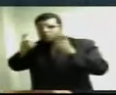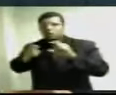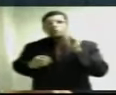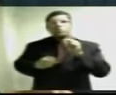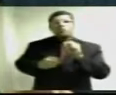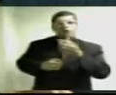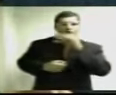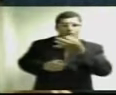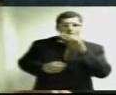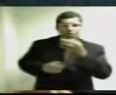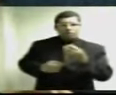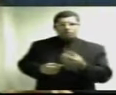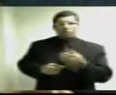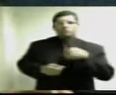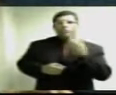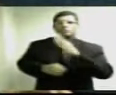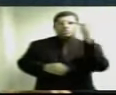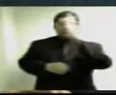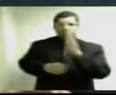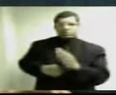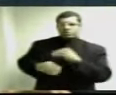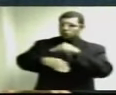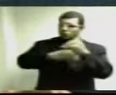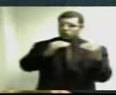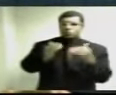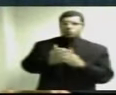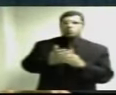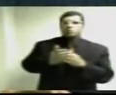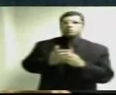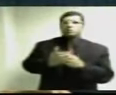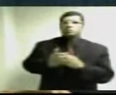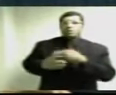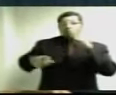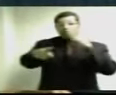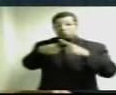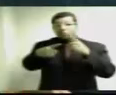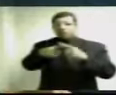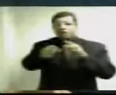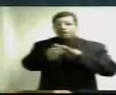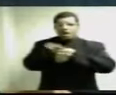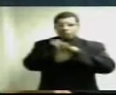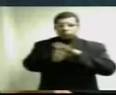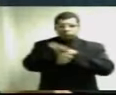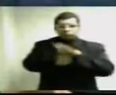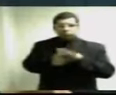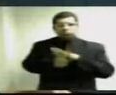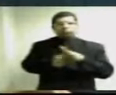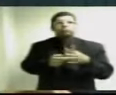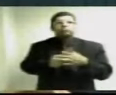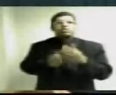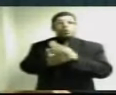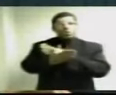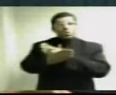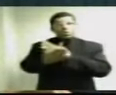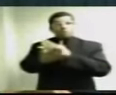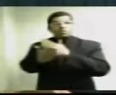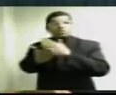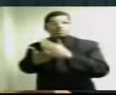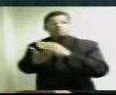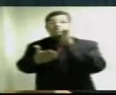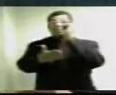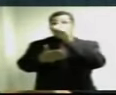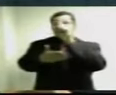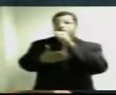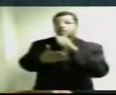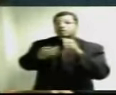com a questão econômica no nosso país. Porque a cheia da inflação começou a bater na porta